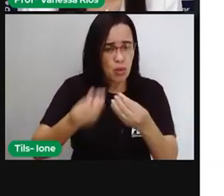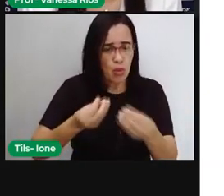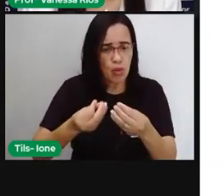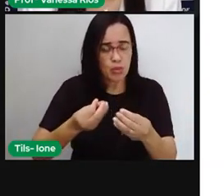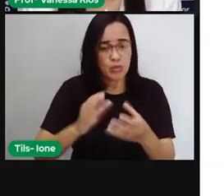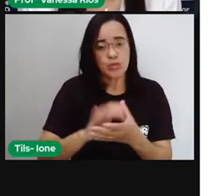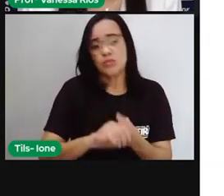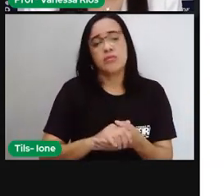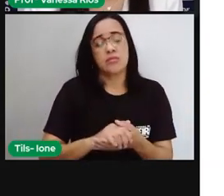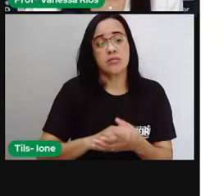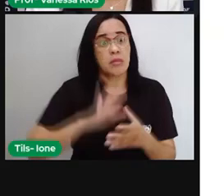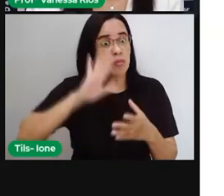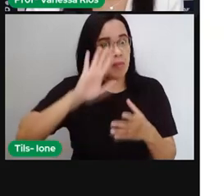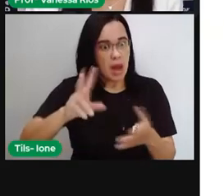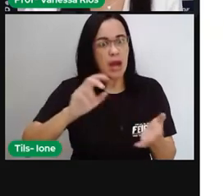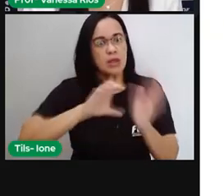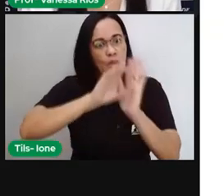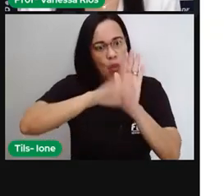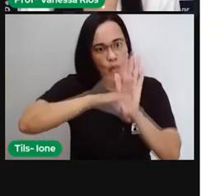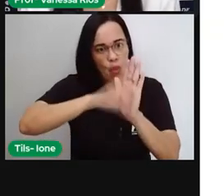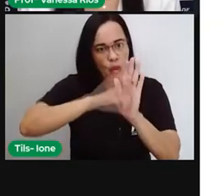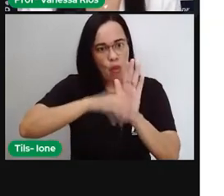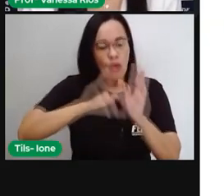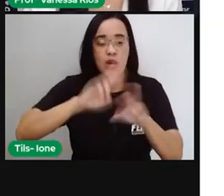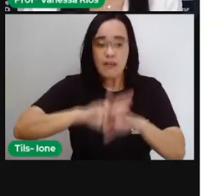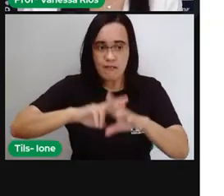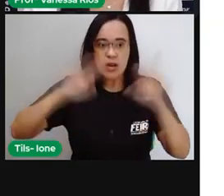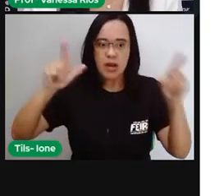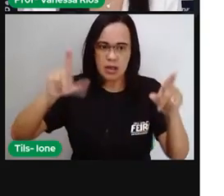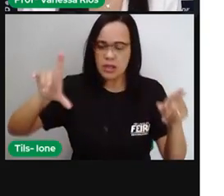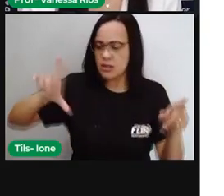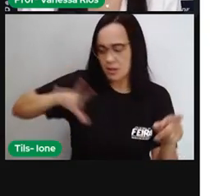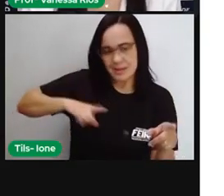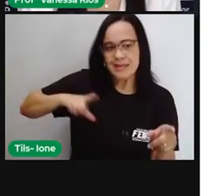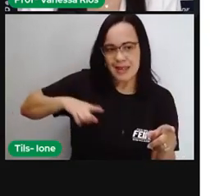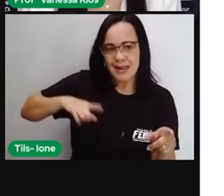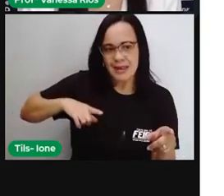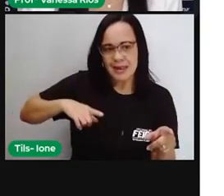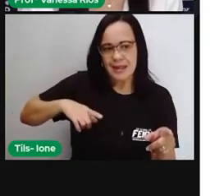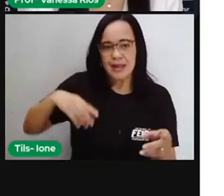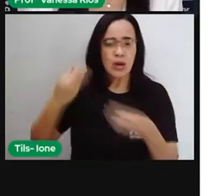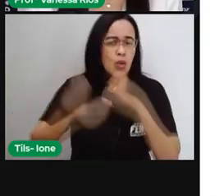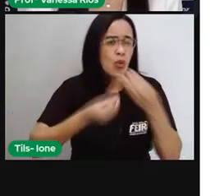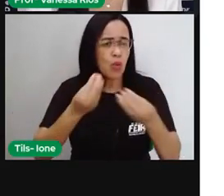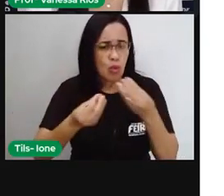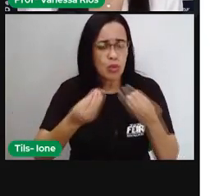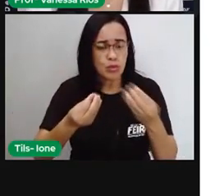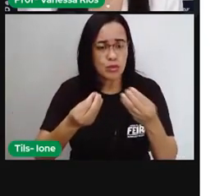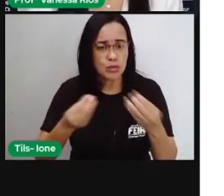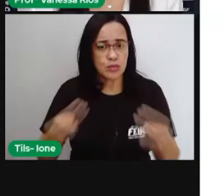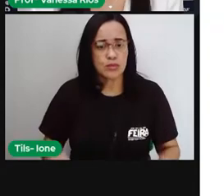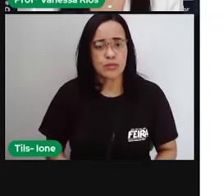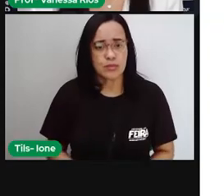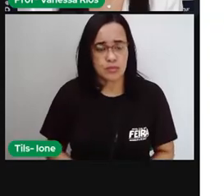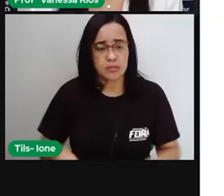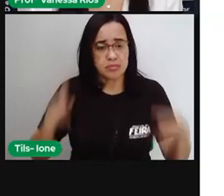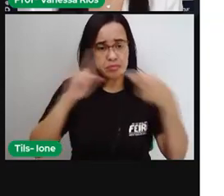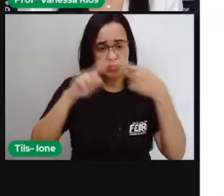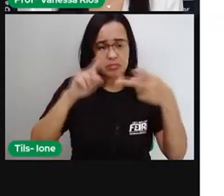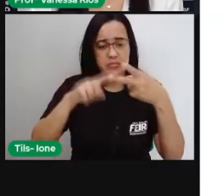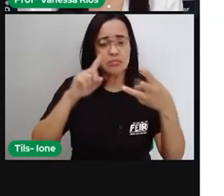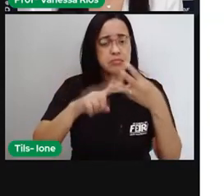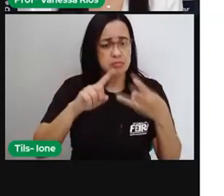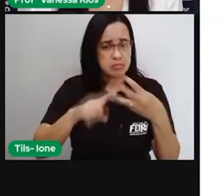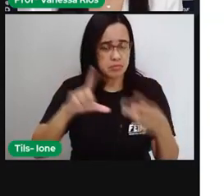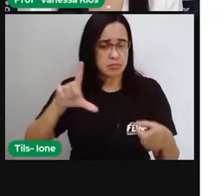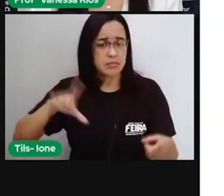aí conceitos para diferenciar o que é racismo, o que é preconceito e também o que é discriminação.